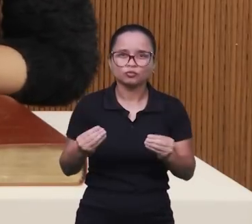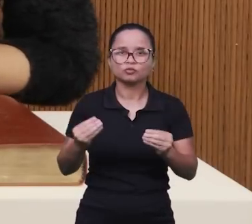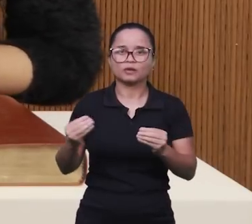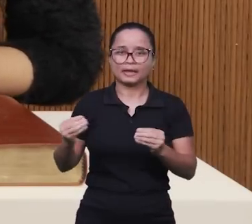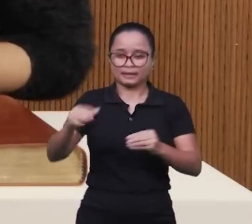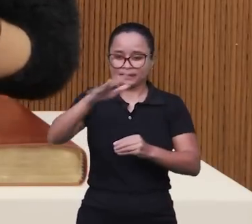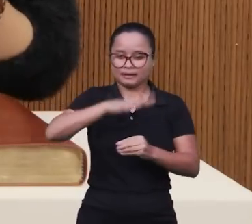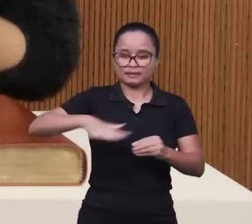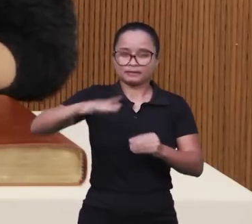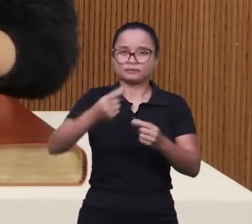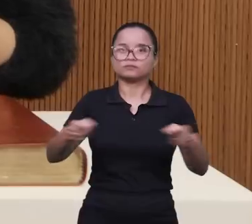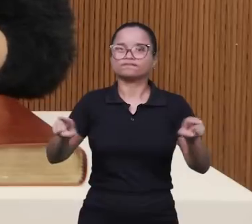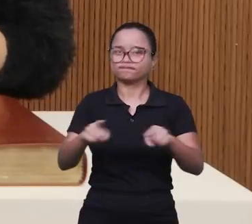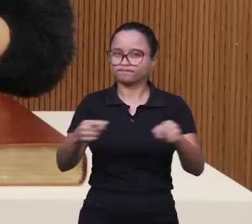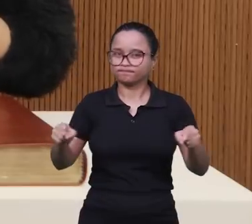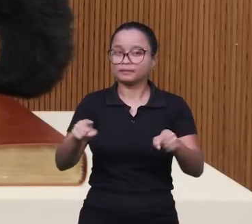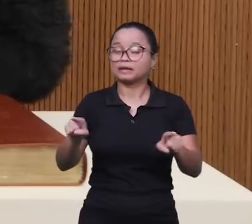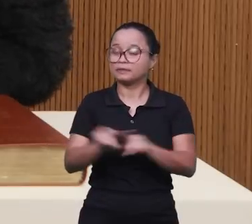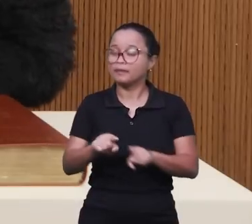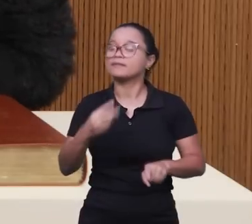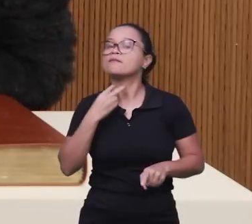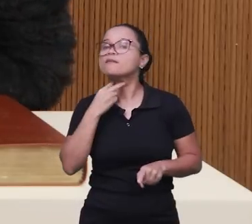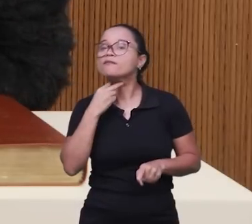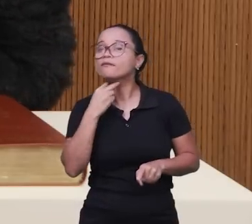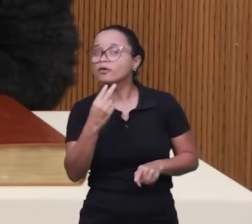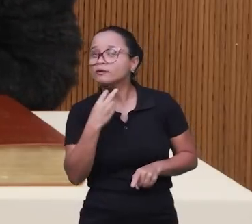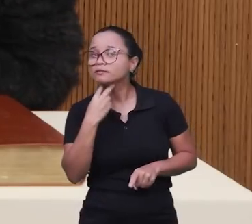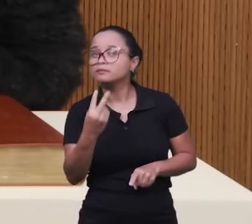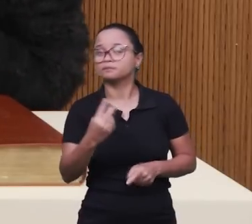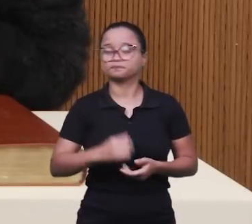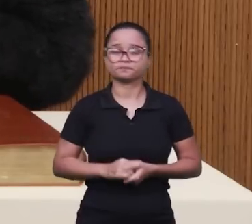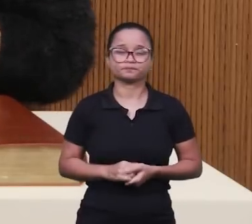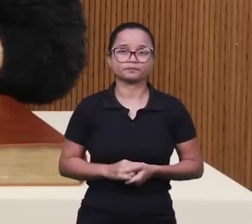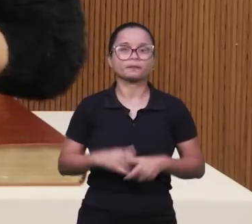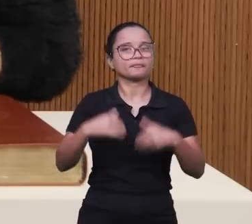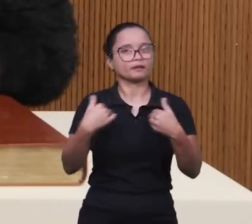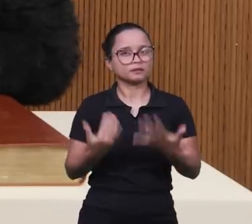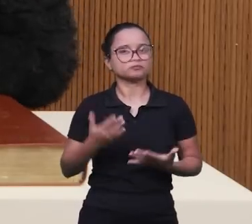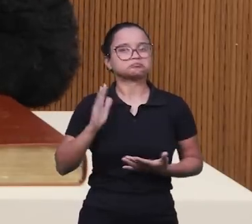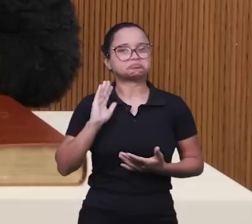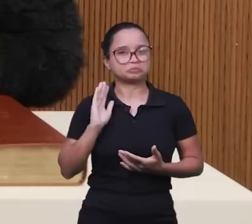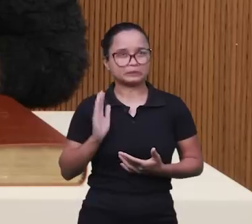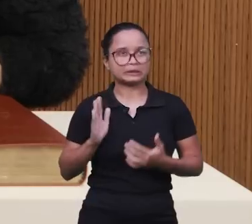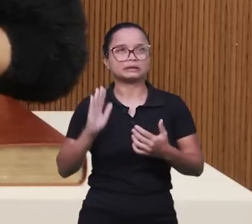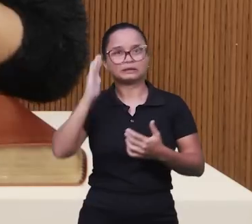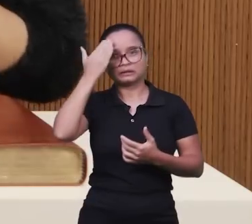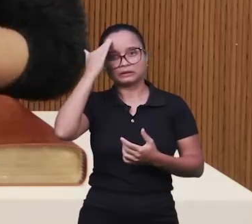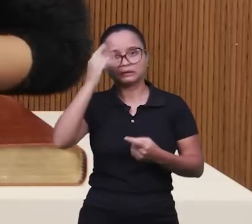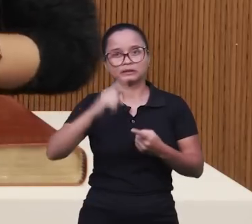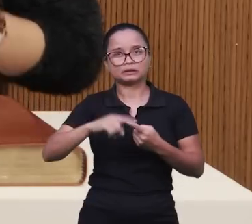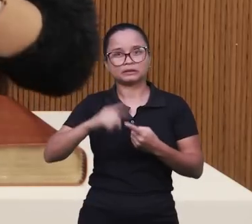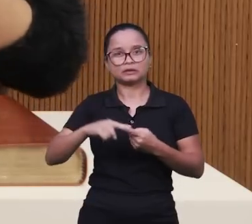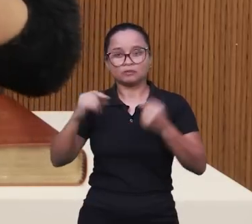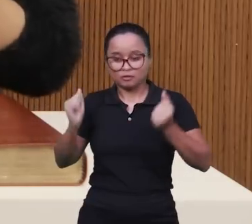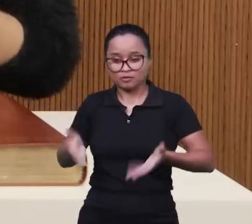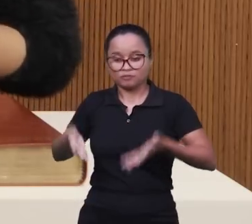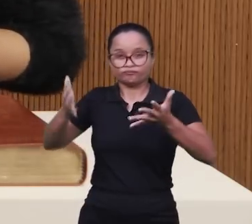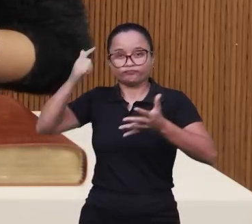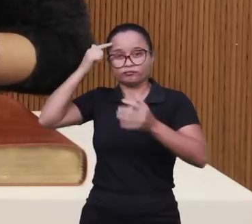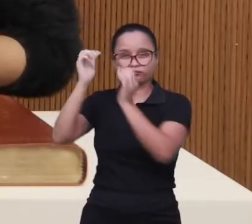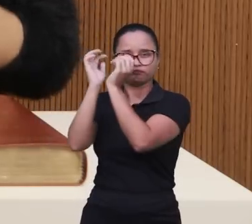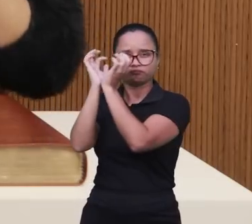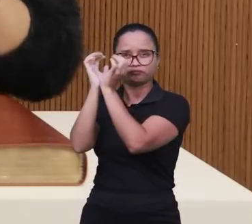questões musicais e também questões vocais. Então, já sabemos que os nossos